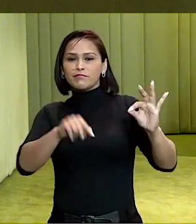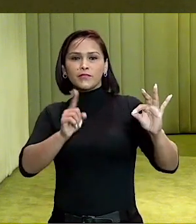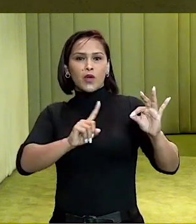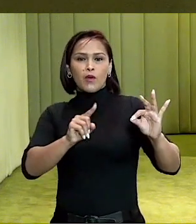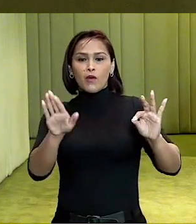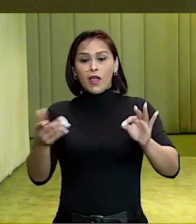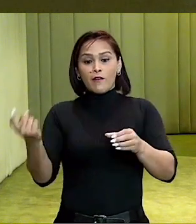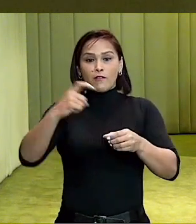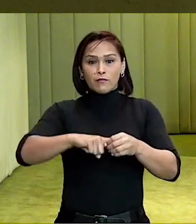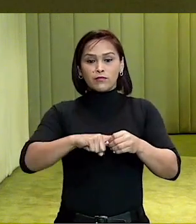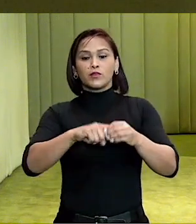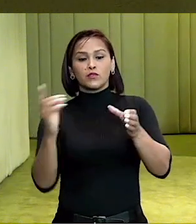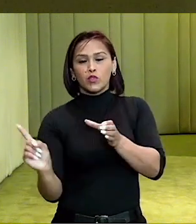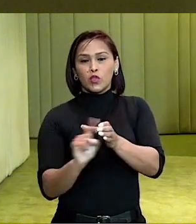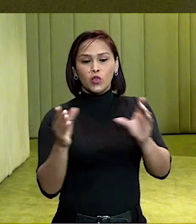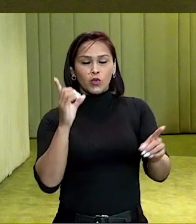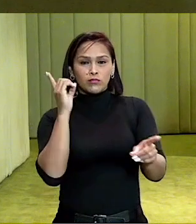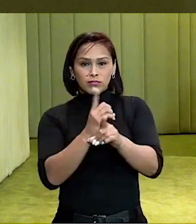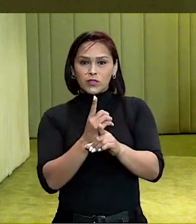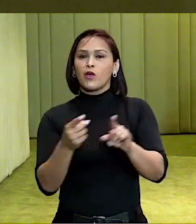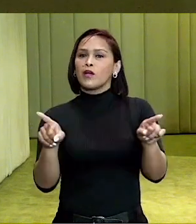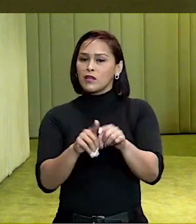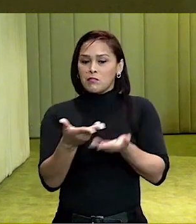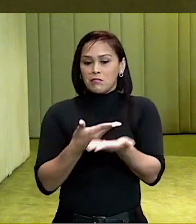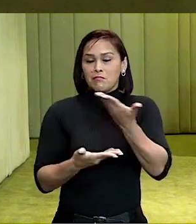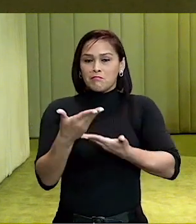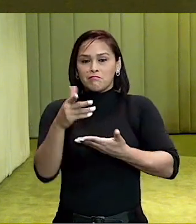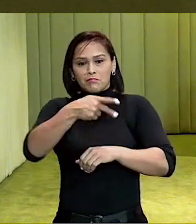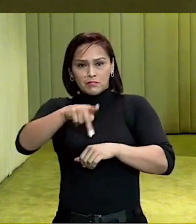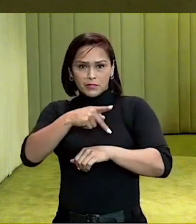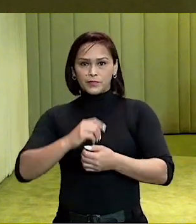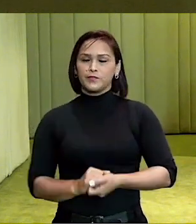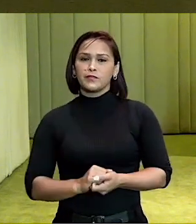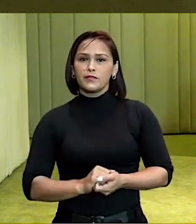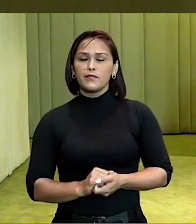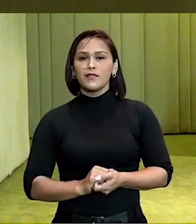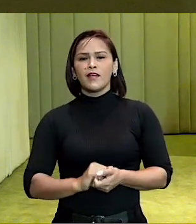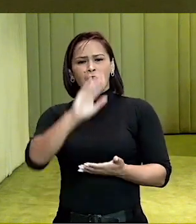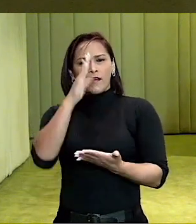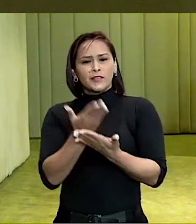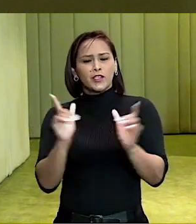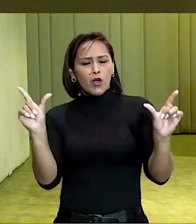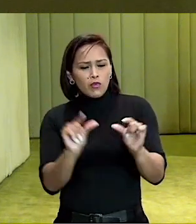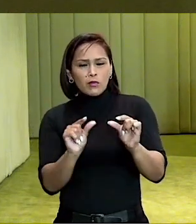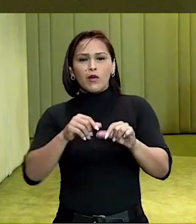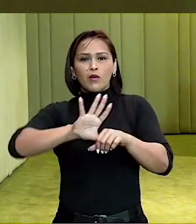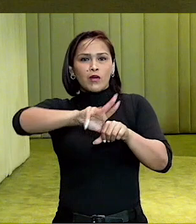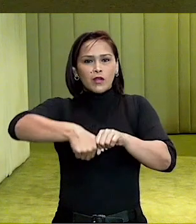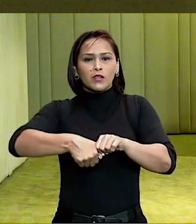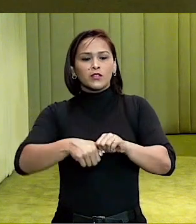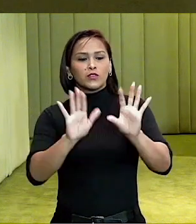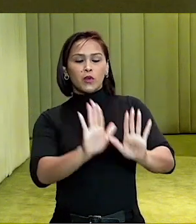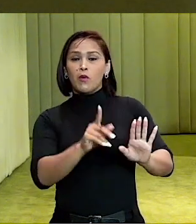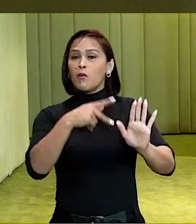para se tornar núcleos de encontros e também de trocas. Espera-se que, aos poucos, o Mercosul deixe de ser